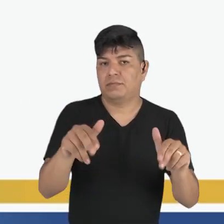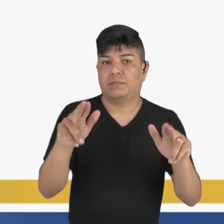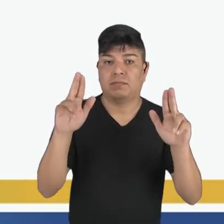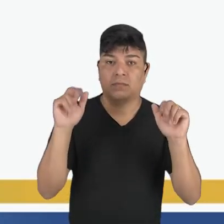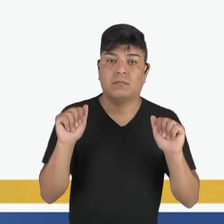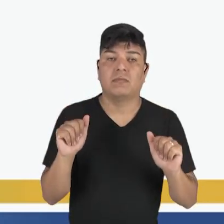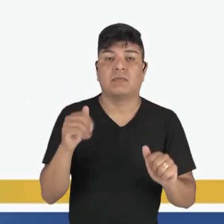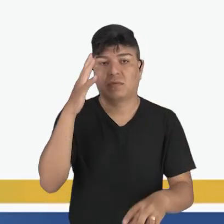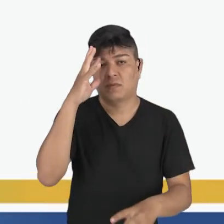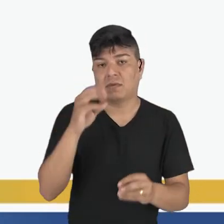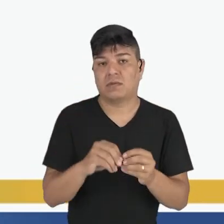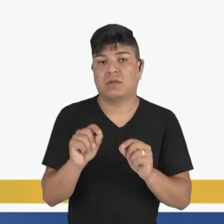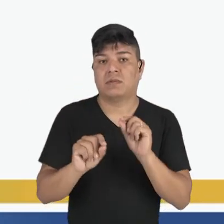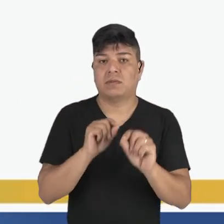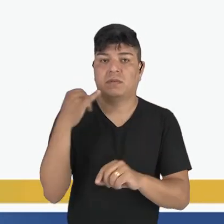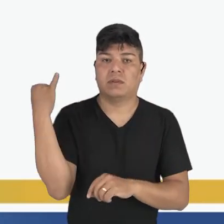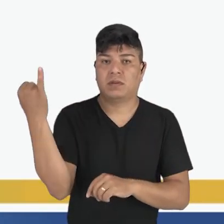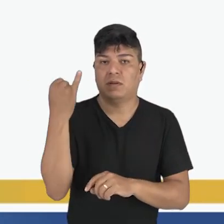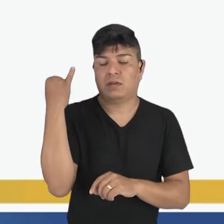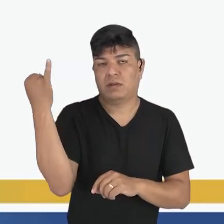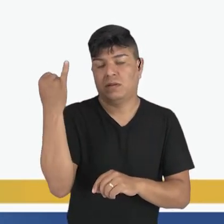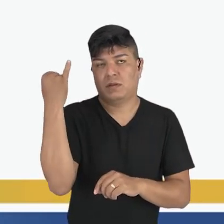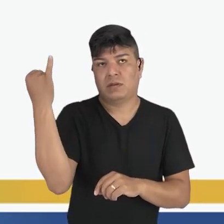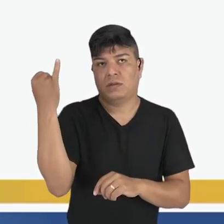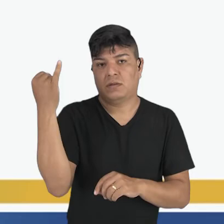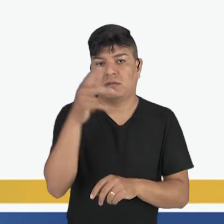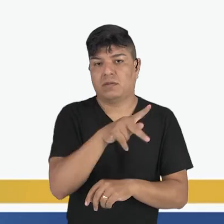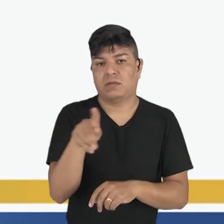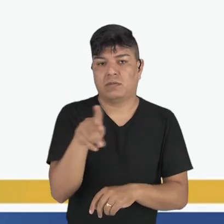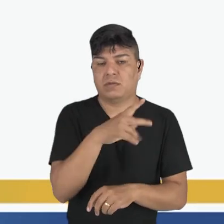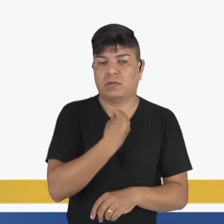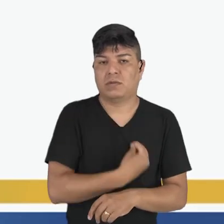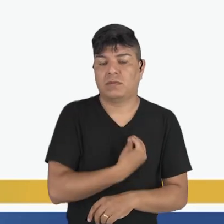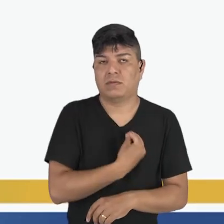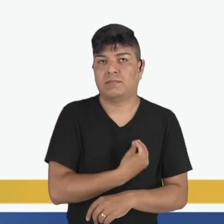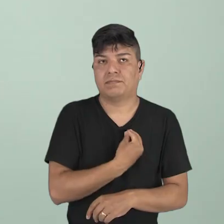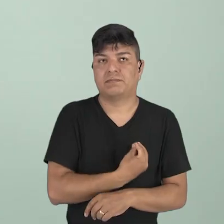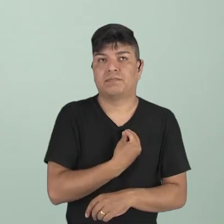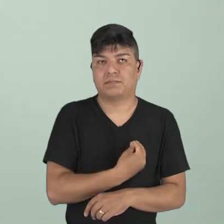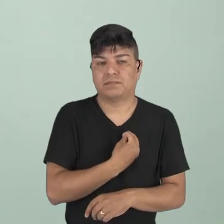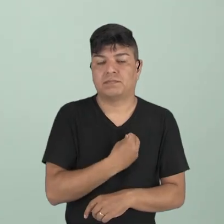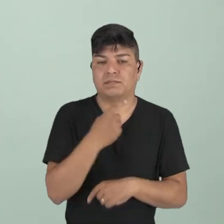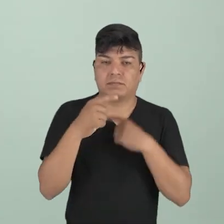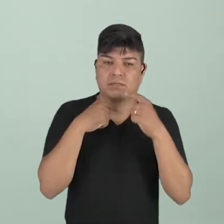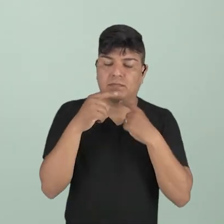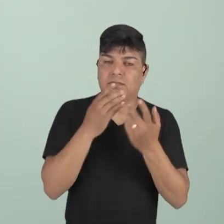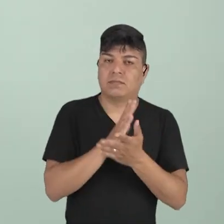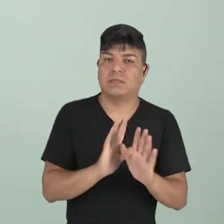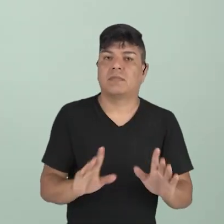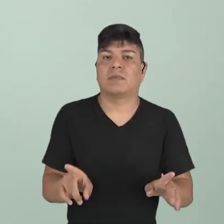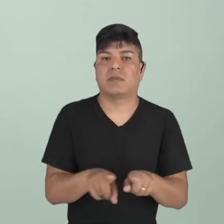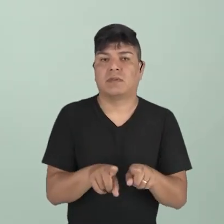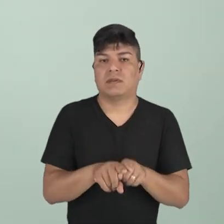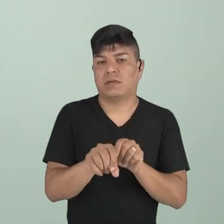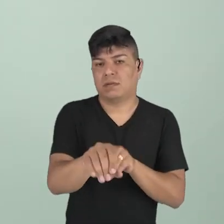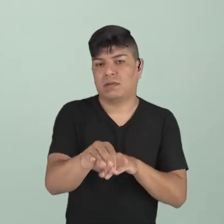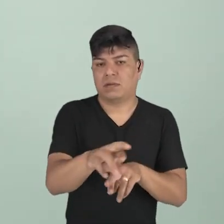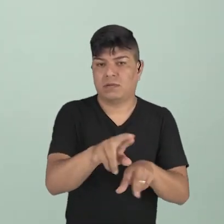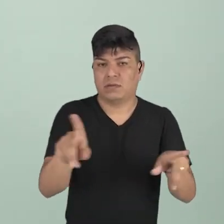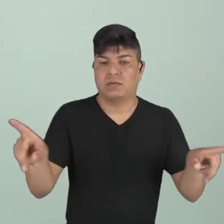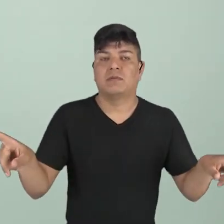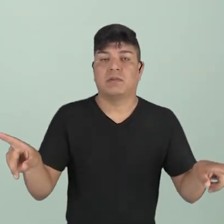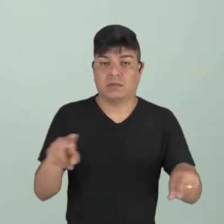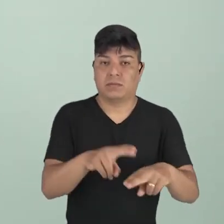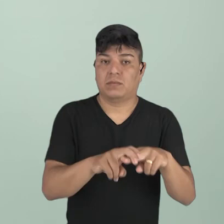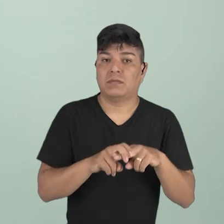né? Todos aqui sabemos a importância, né, ali do professor presencial para tirar suas dúvidas, para te ensinar de outra